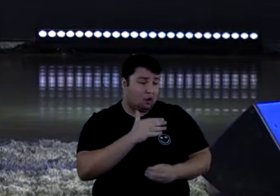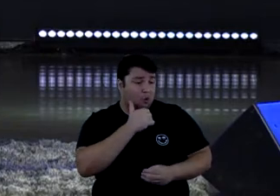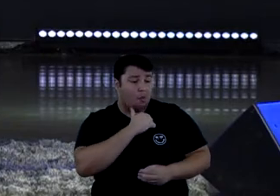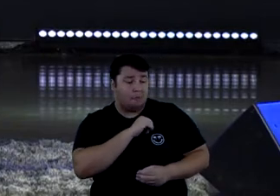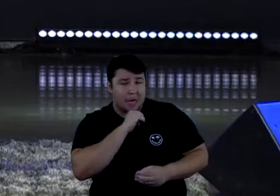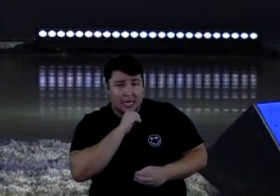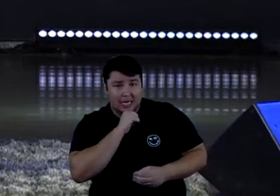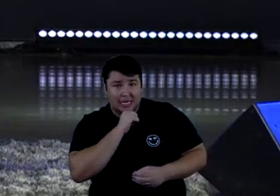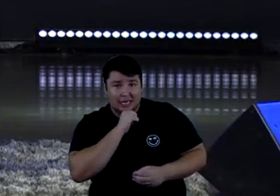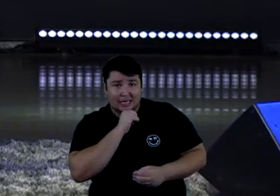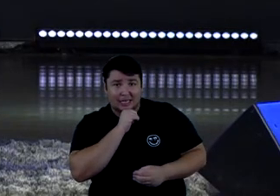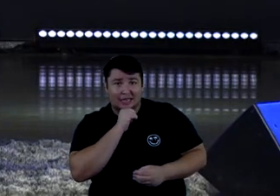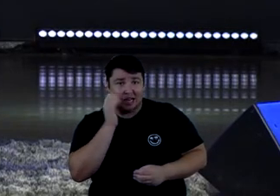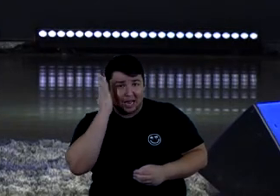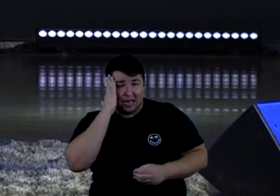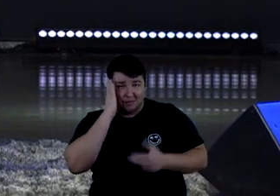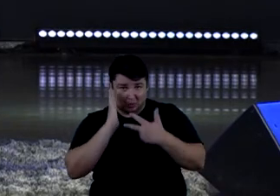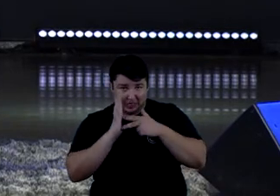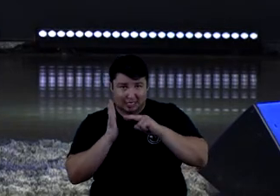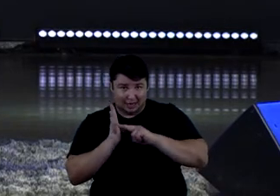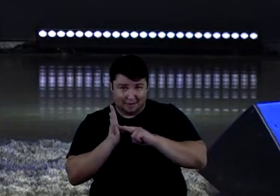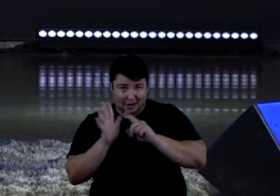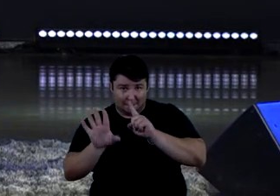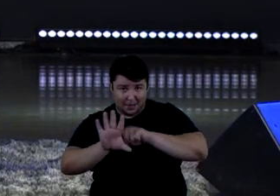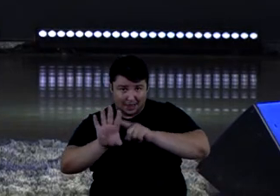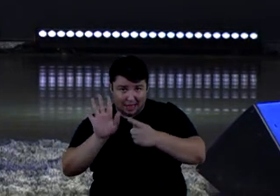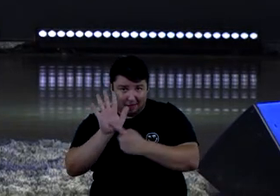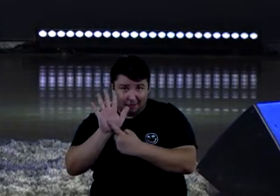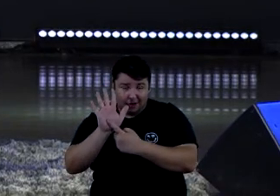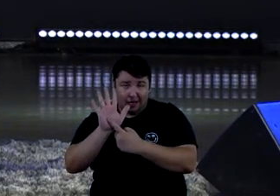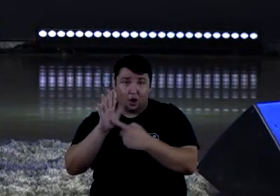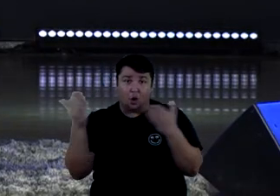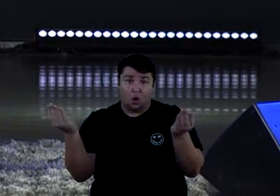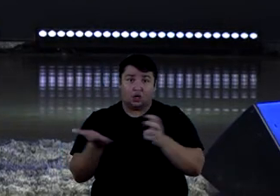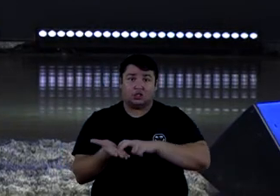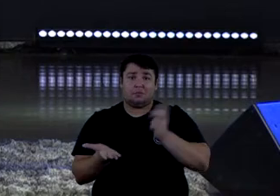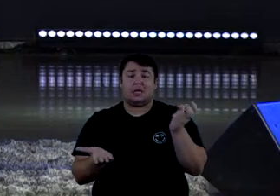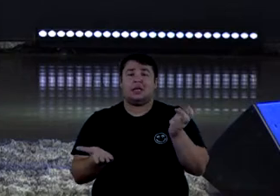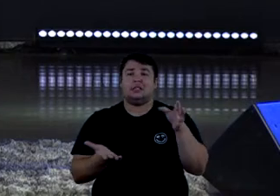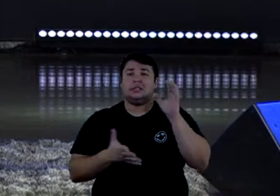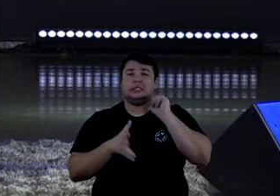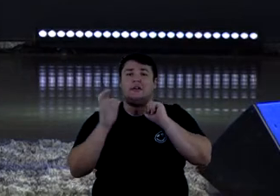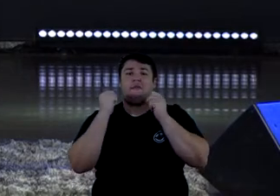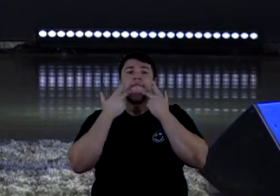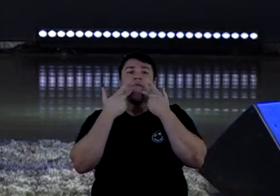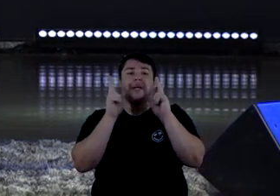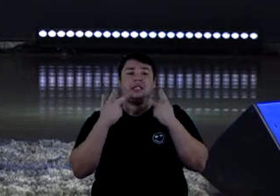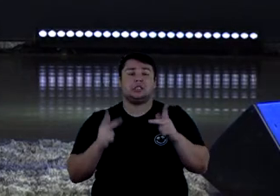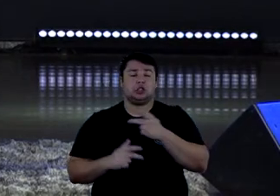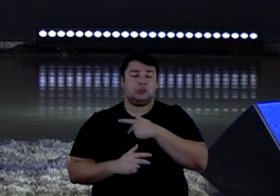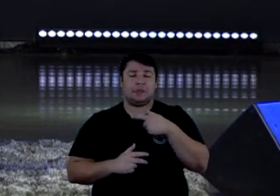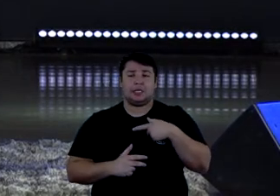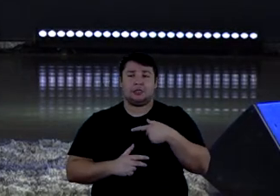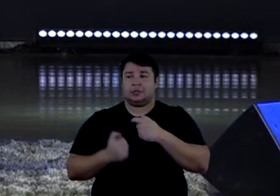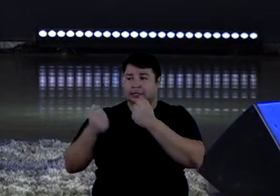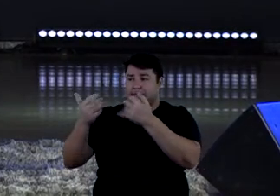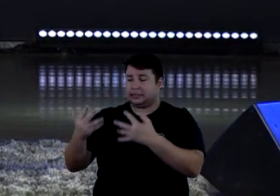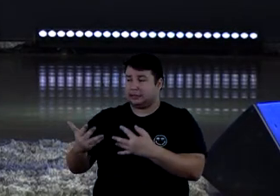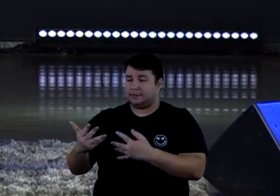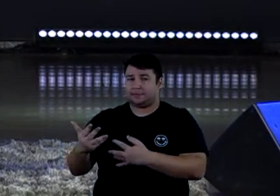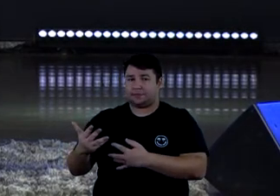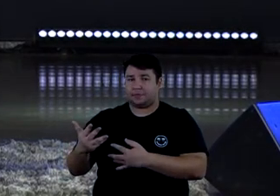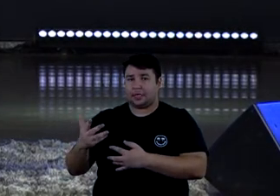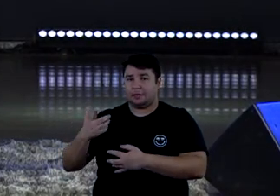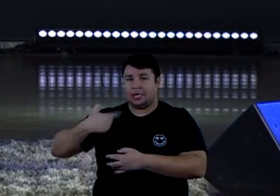mãe. Amém? Hoje de manhã eu estava ouvindo uma pregação de um pastor e ele disse: para